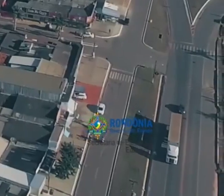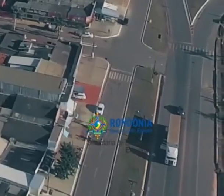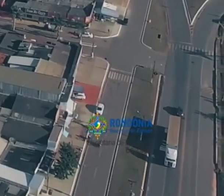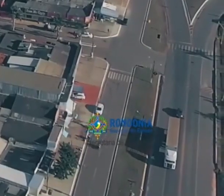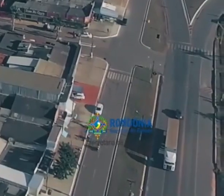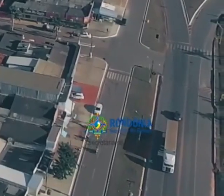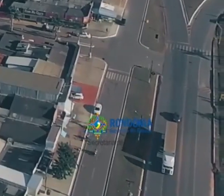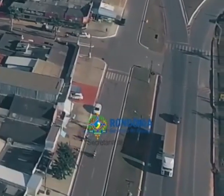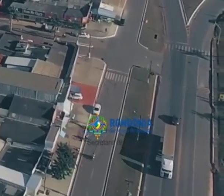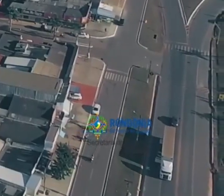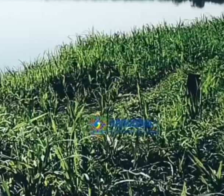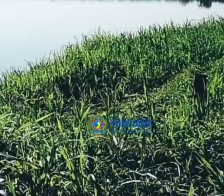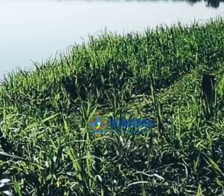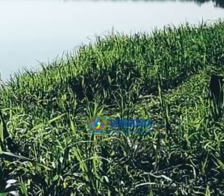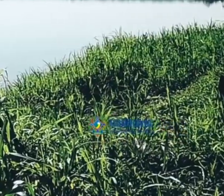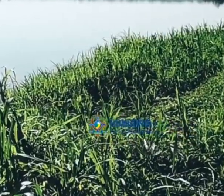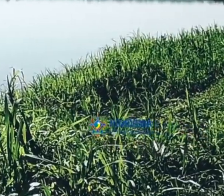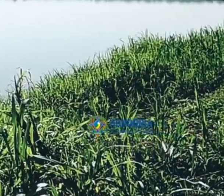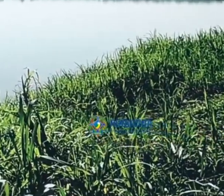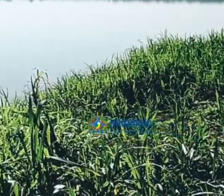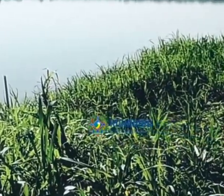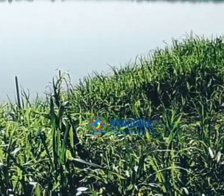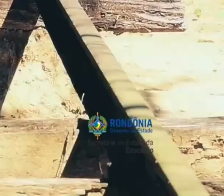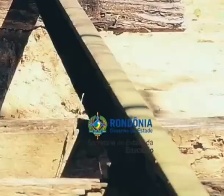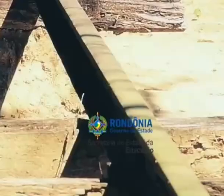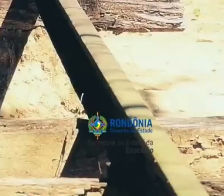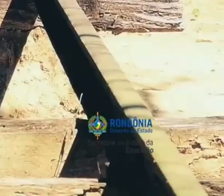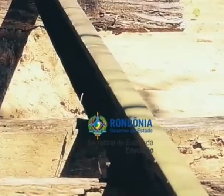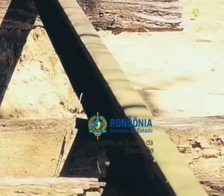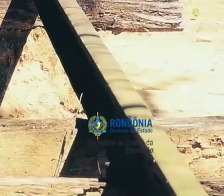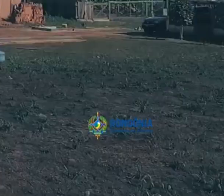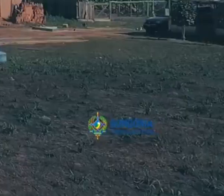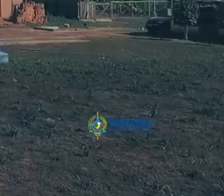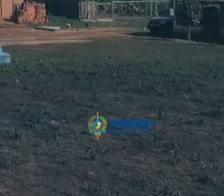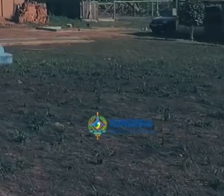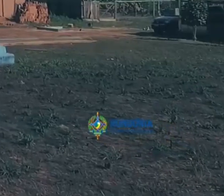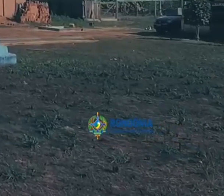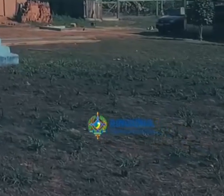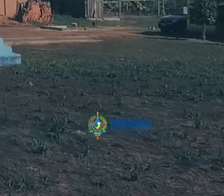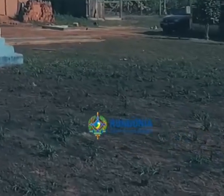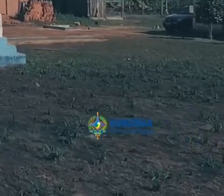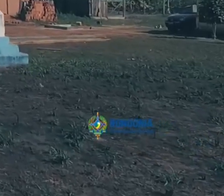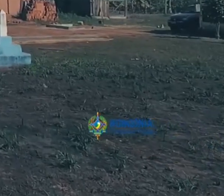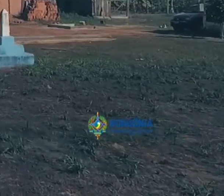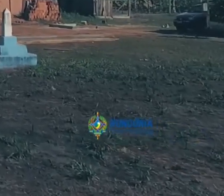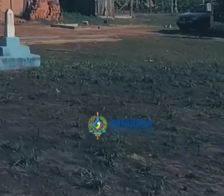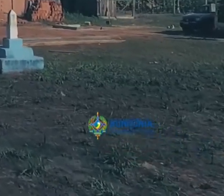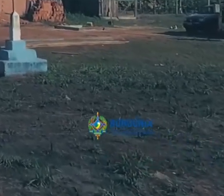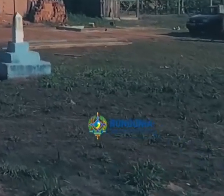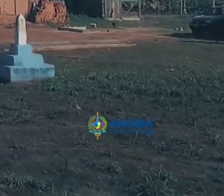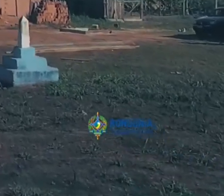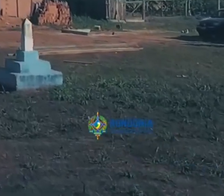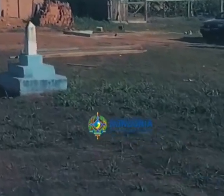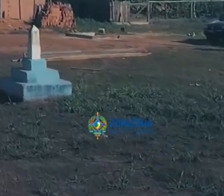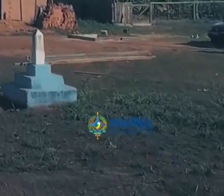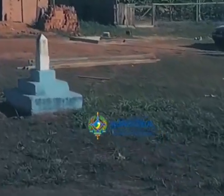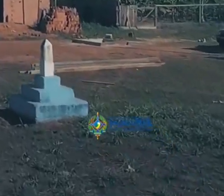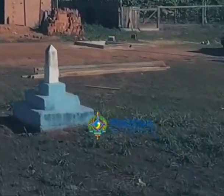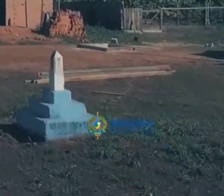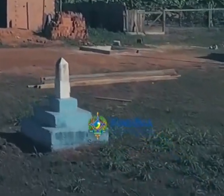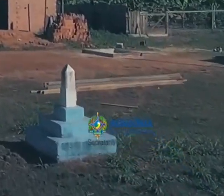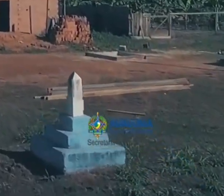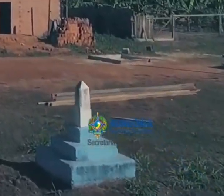é posterior, vindo a ocorrer em função da estrada de ferro Madeira-Mamoré.